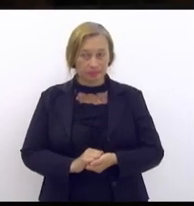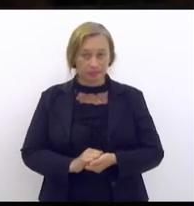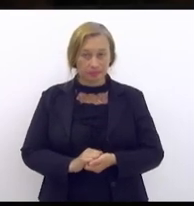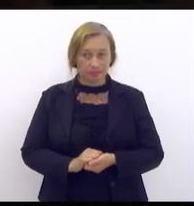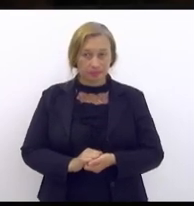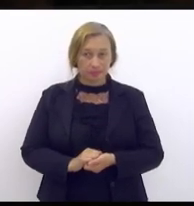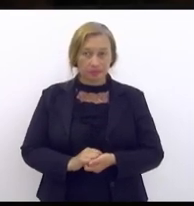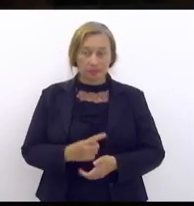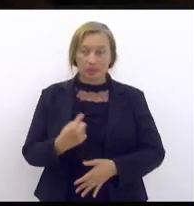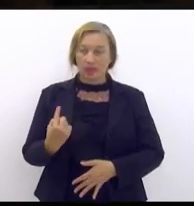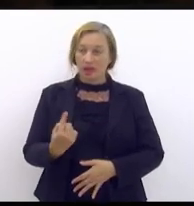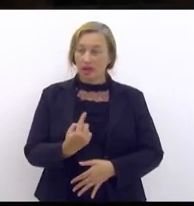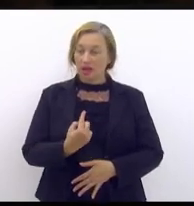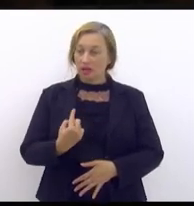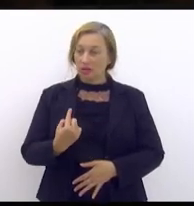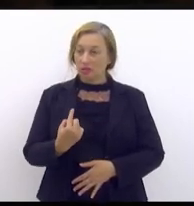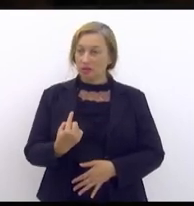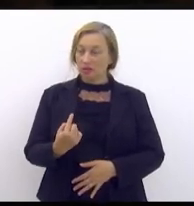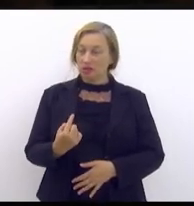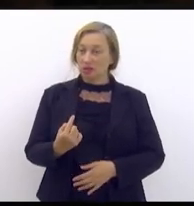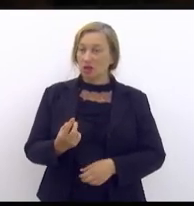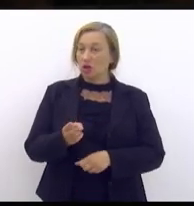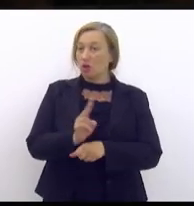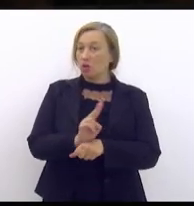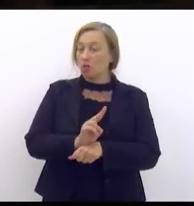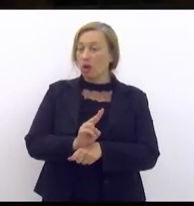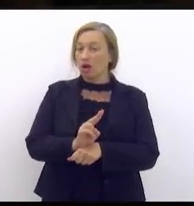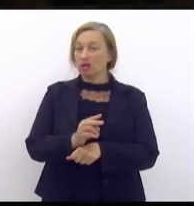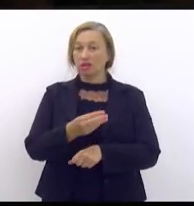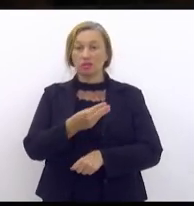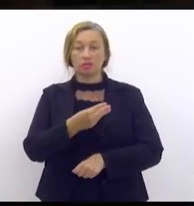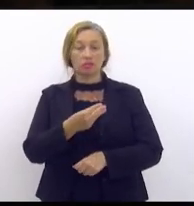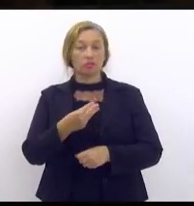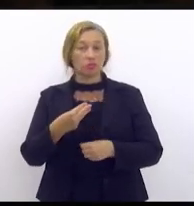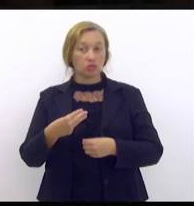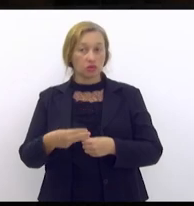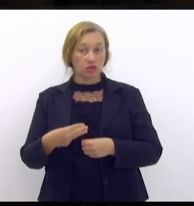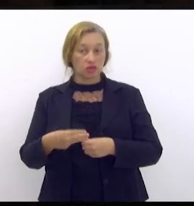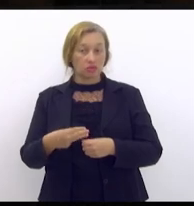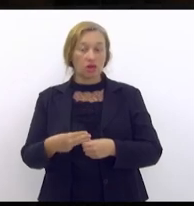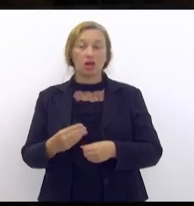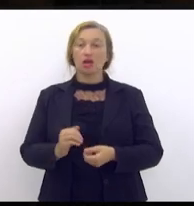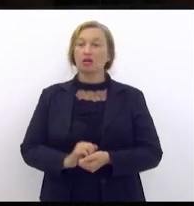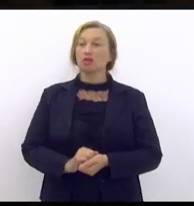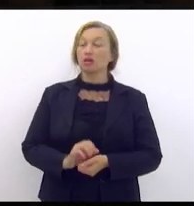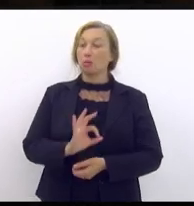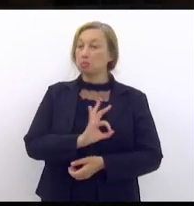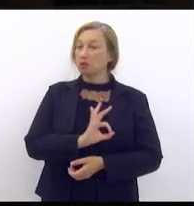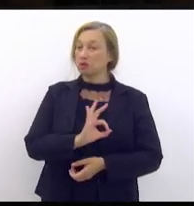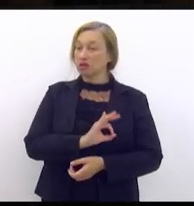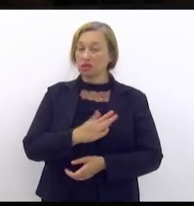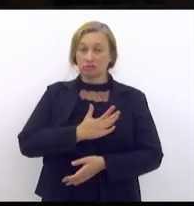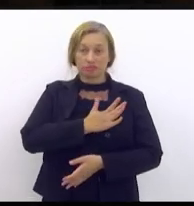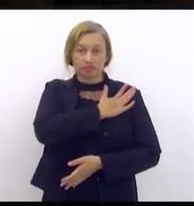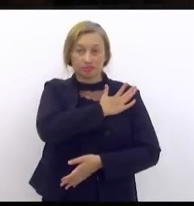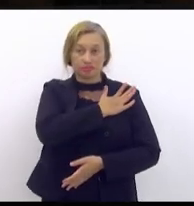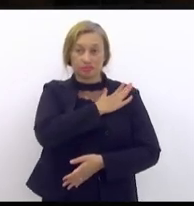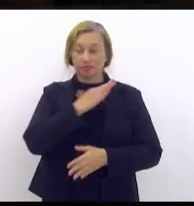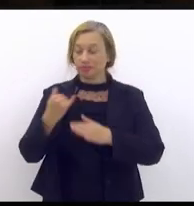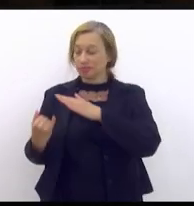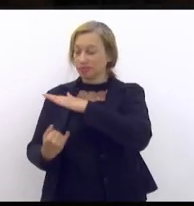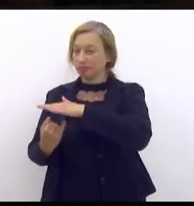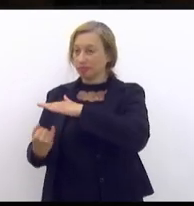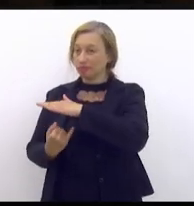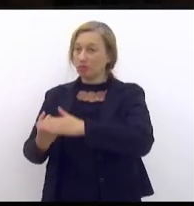A nossa guarda municipal, a nossa polícia militar, são